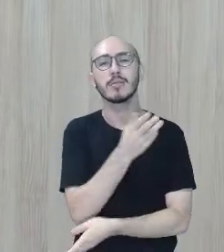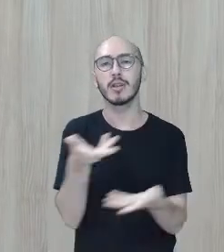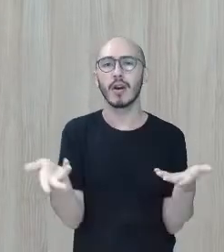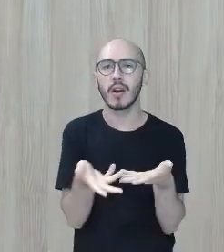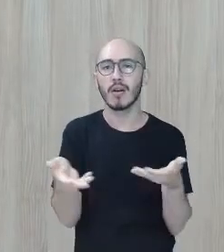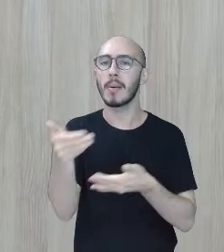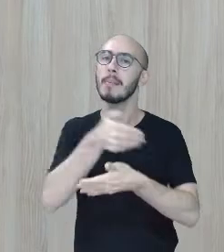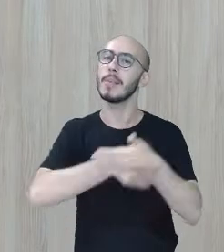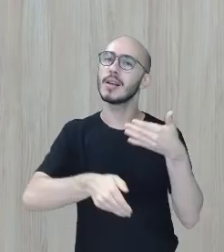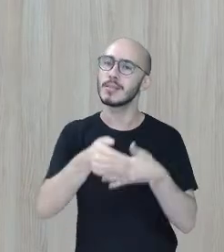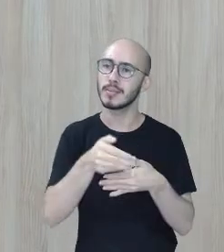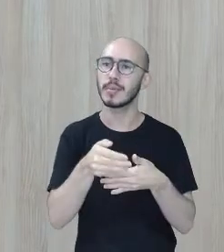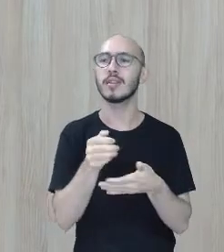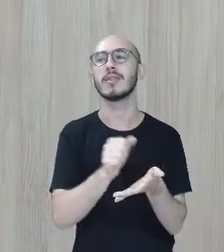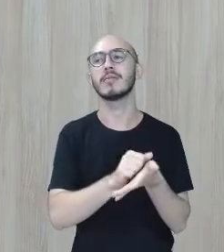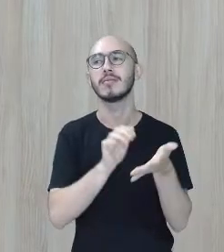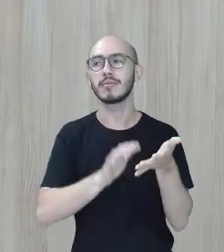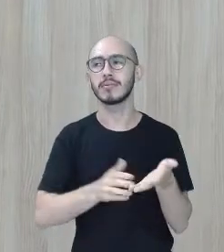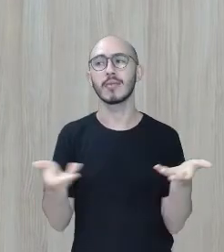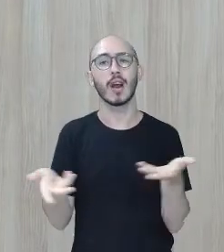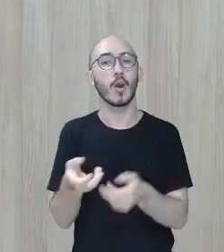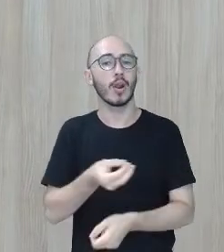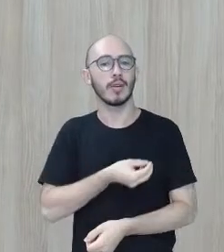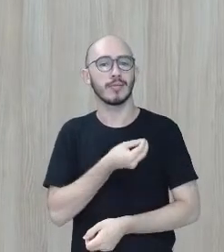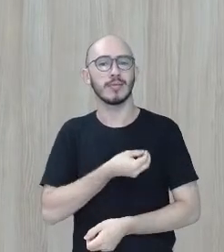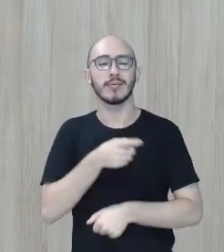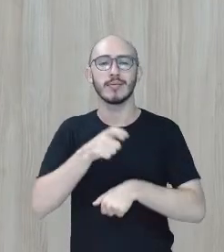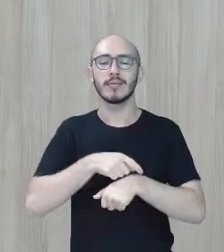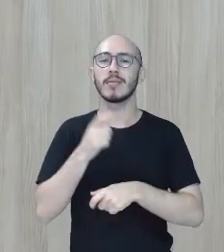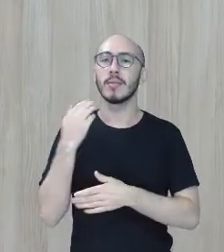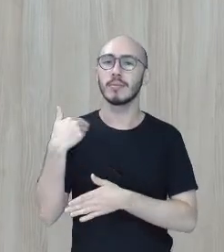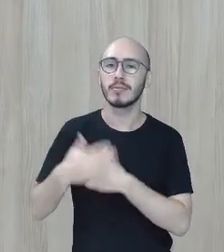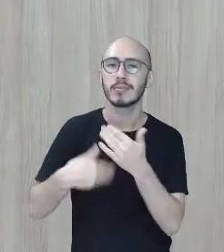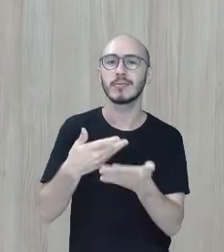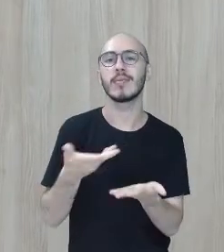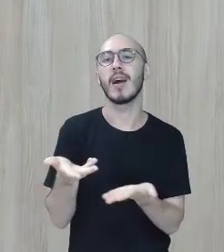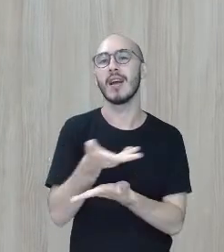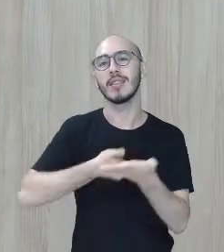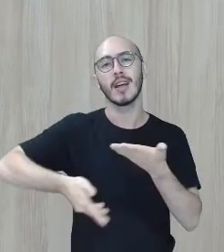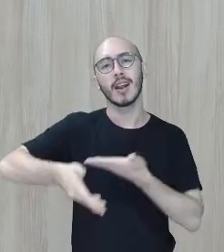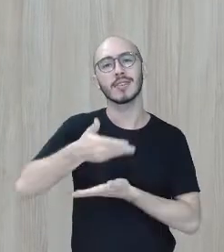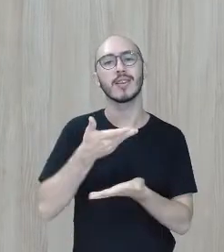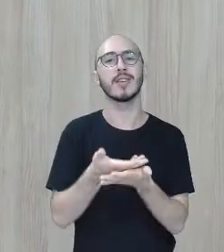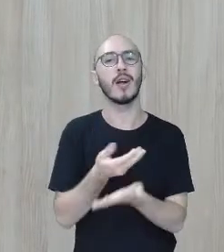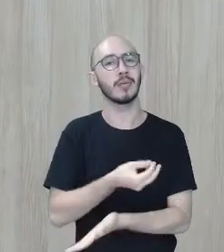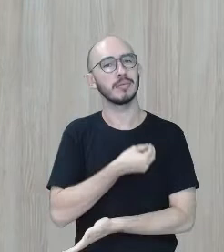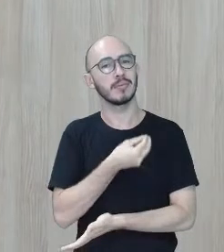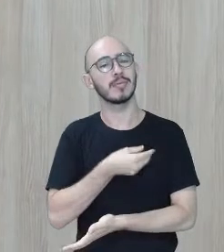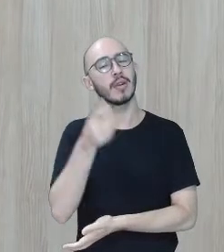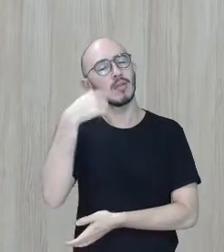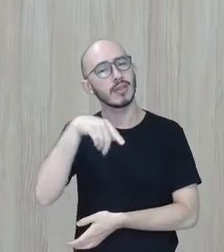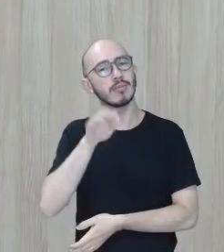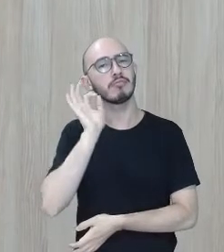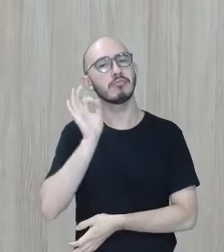por estarem aí respondendo em tempo hábil para que eu possa contar com vocês aí. Então, vocês consideram, não é, a geladeira